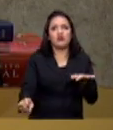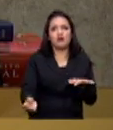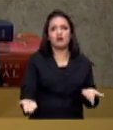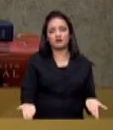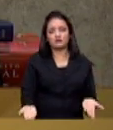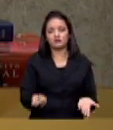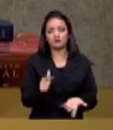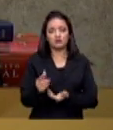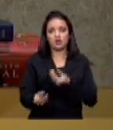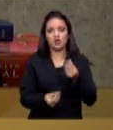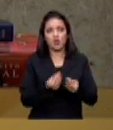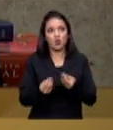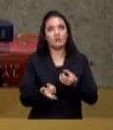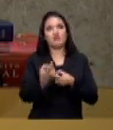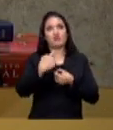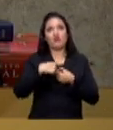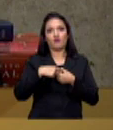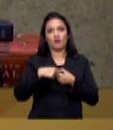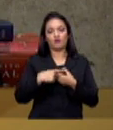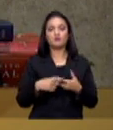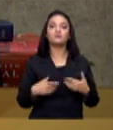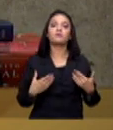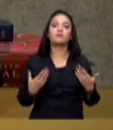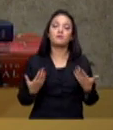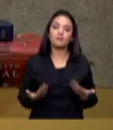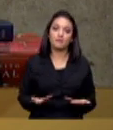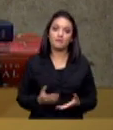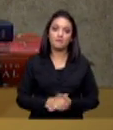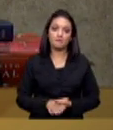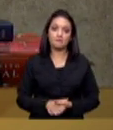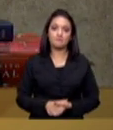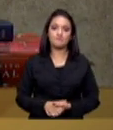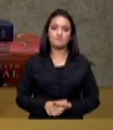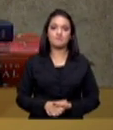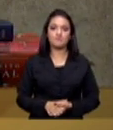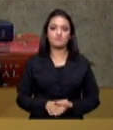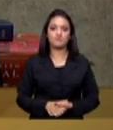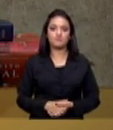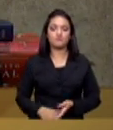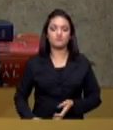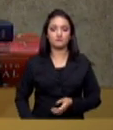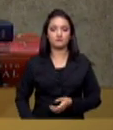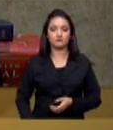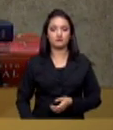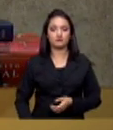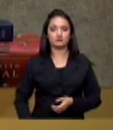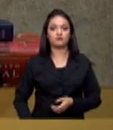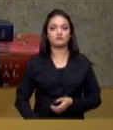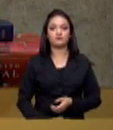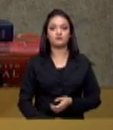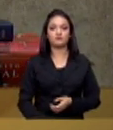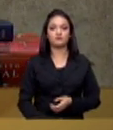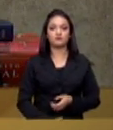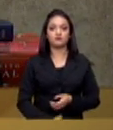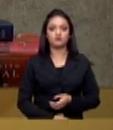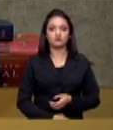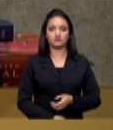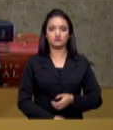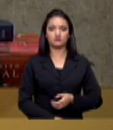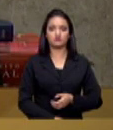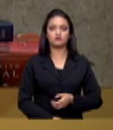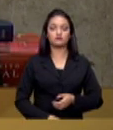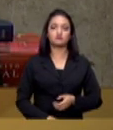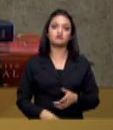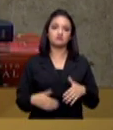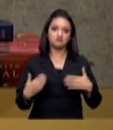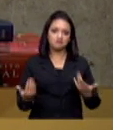de se devolvê-la. Entretanto, essa minha fórmula se encaixa perfeitamente à